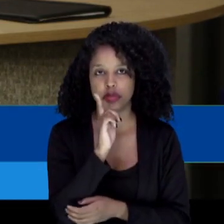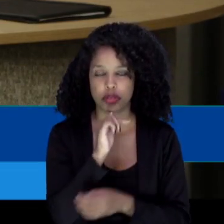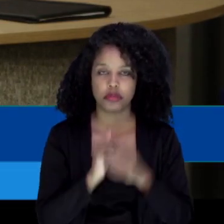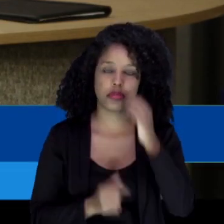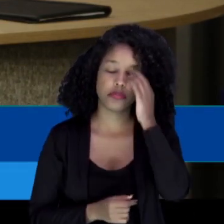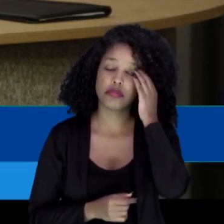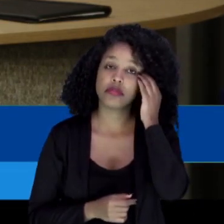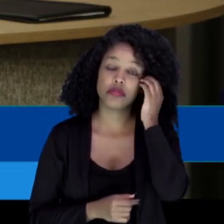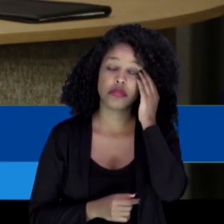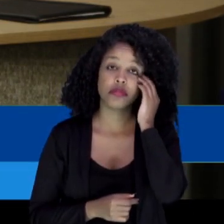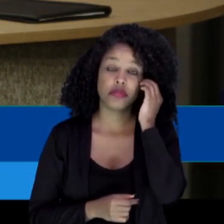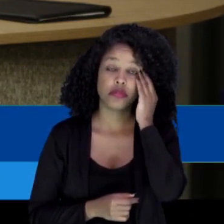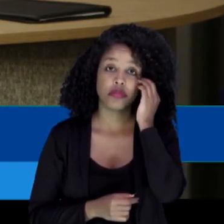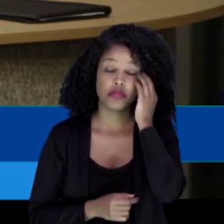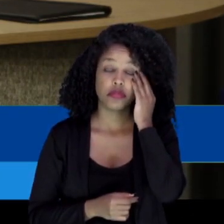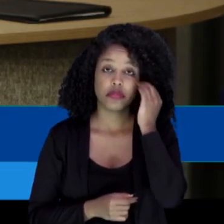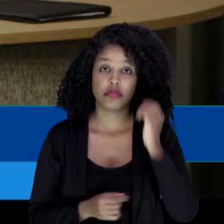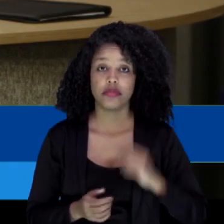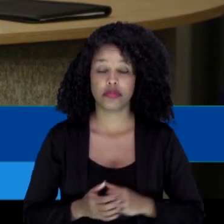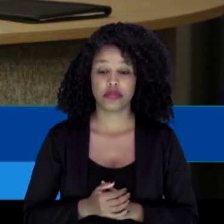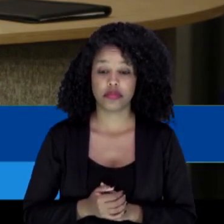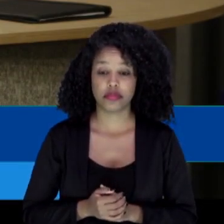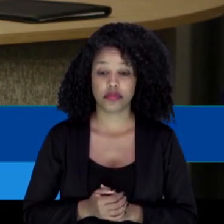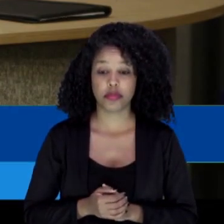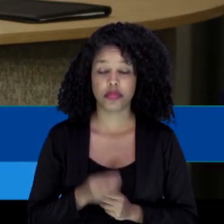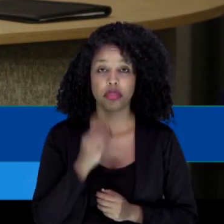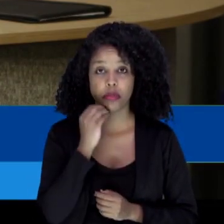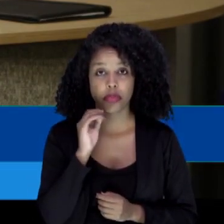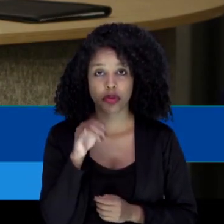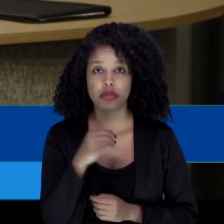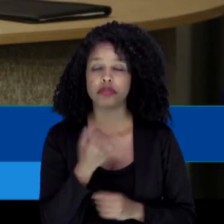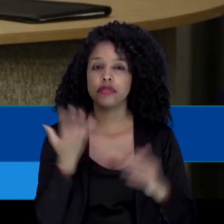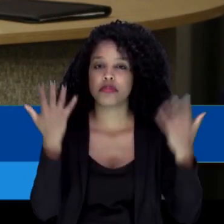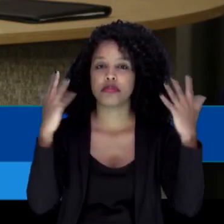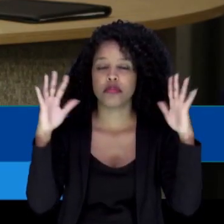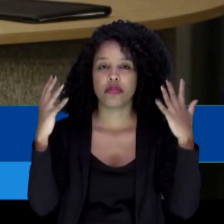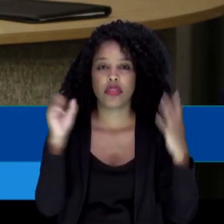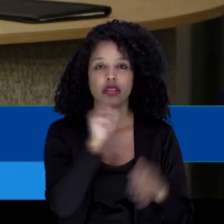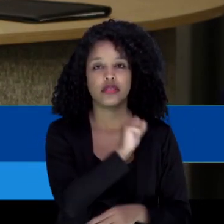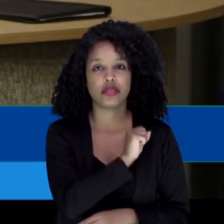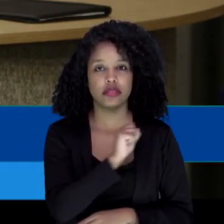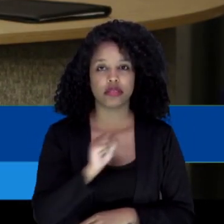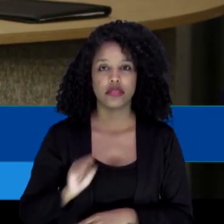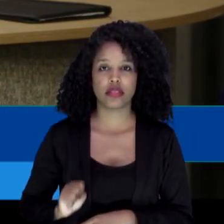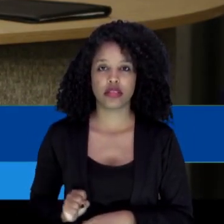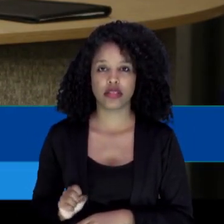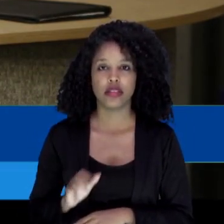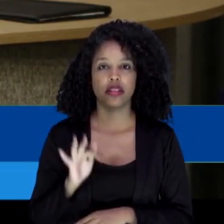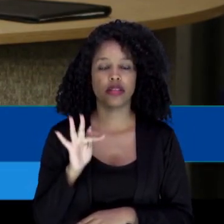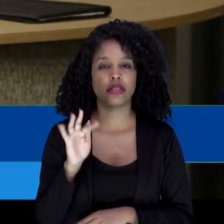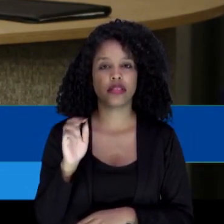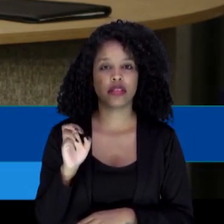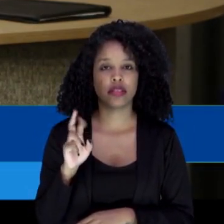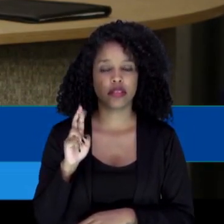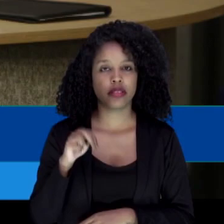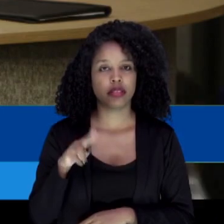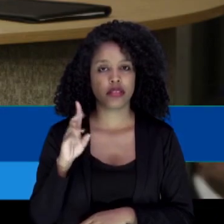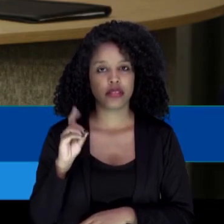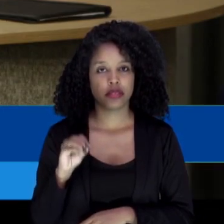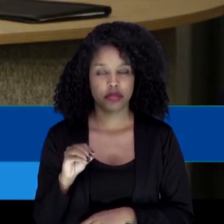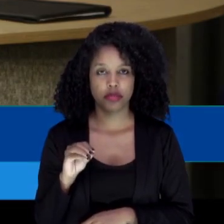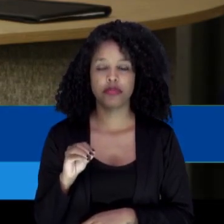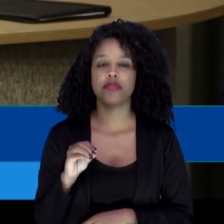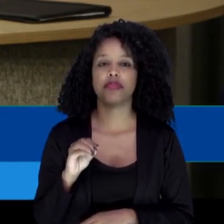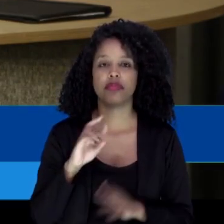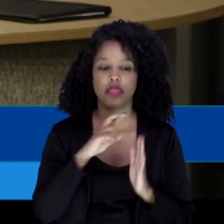aproveitar o momento para parabenizar O Senador Fernando duir que foi o relator do projeto e